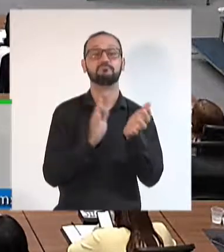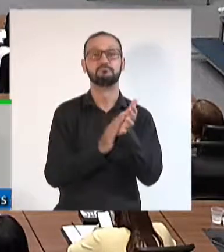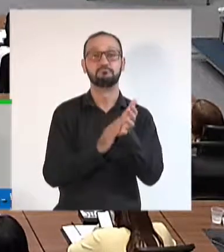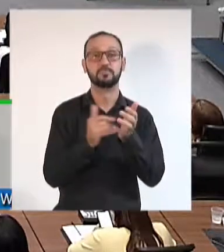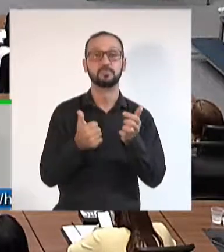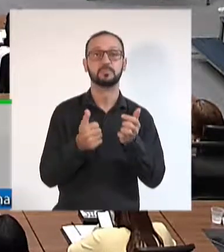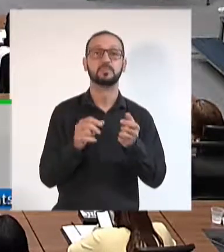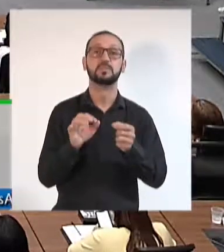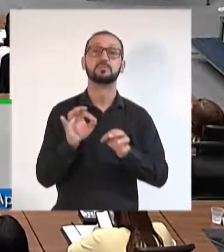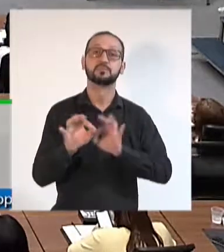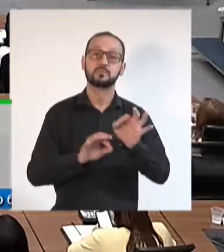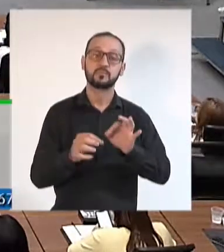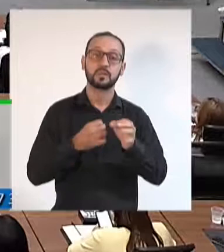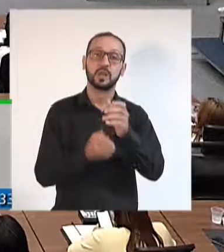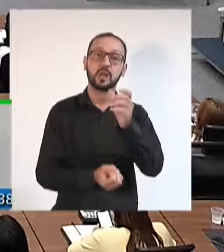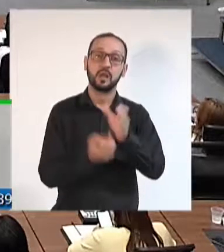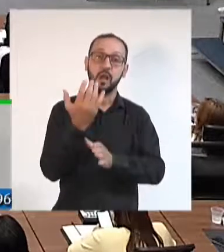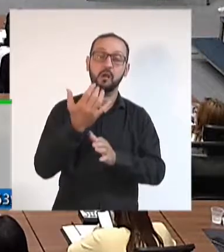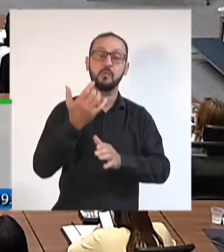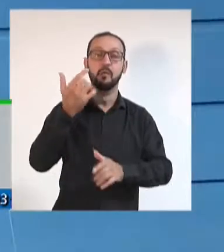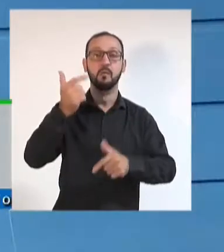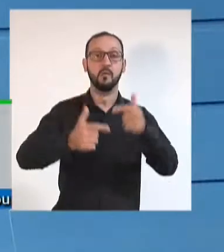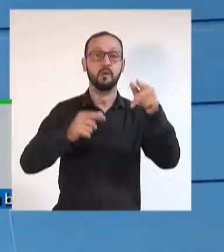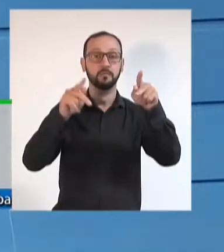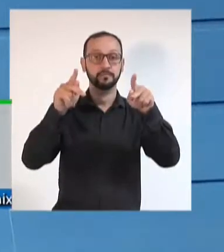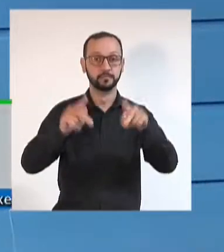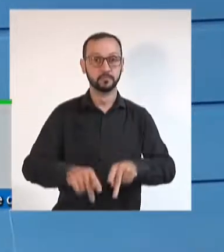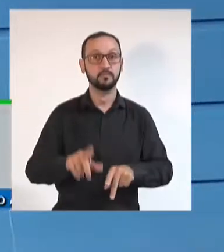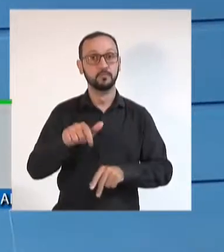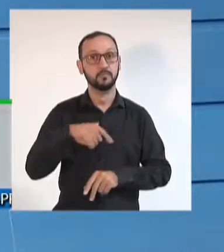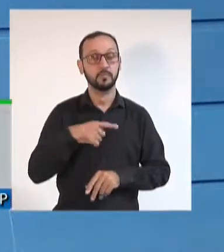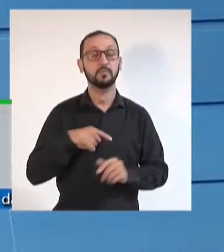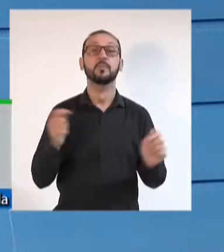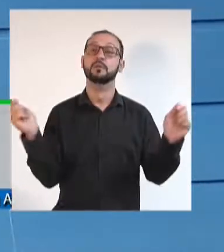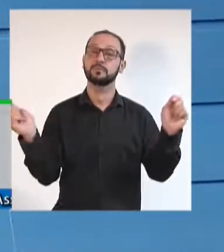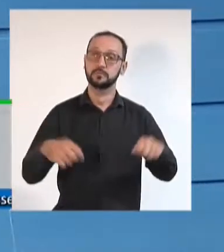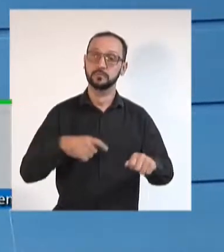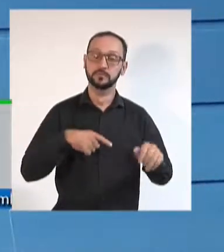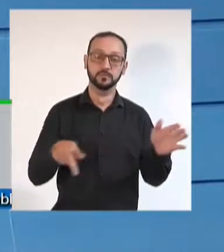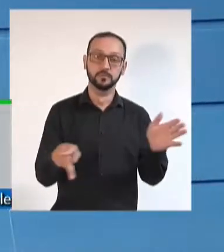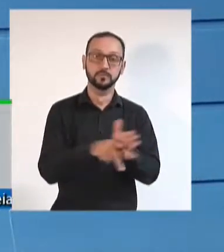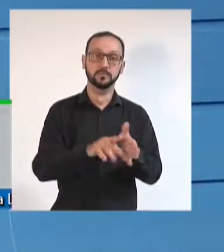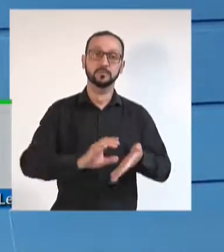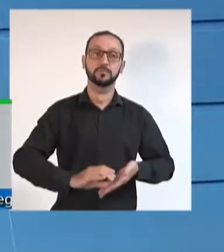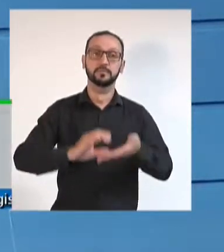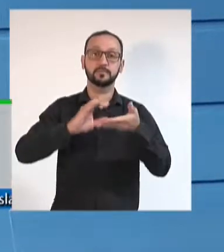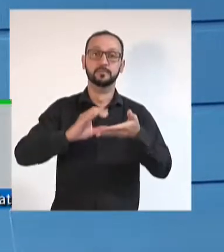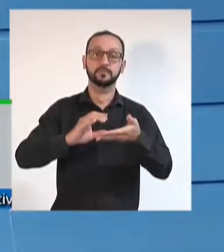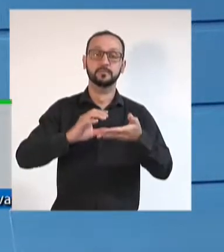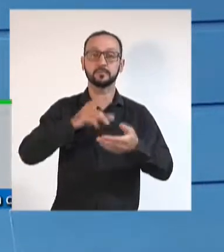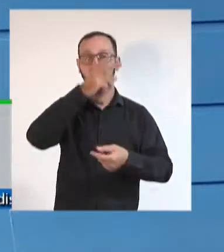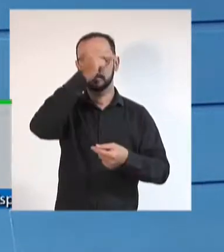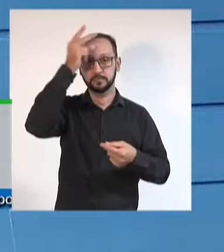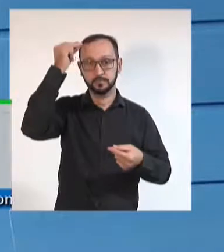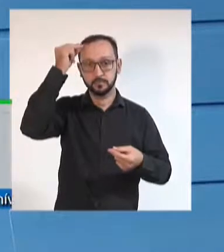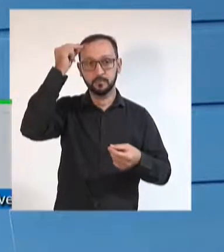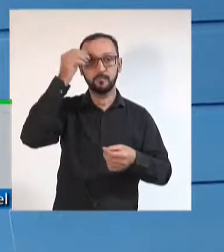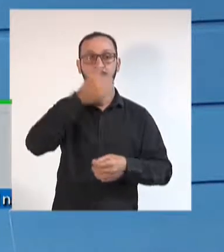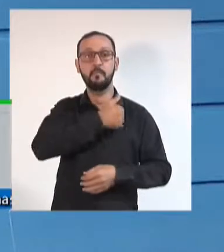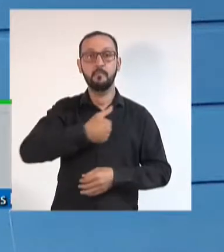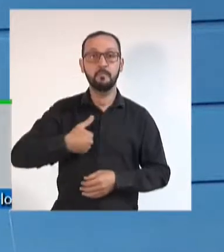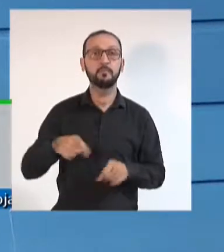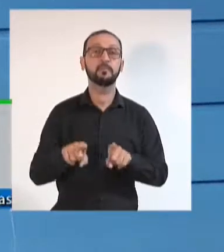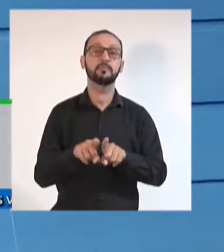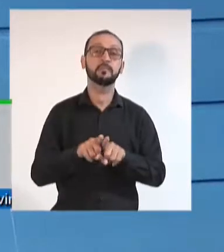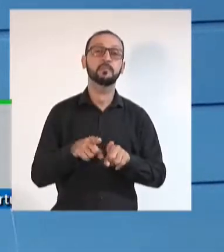que faz uma formulação de políticas públicas, e essa é a competência dos conselhos. Municipal, estadual e